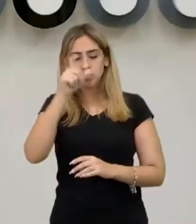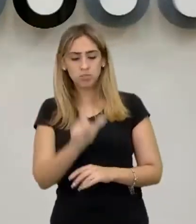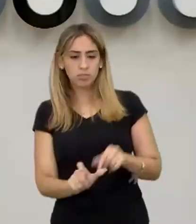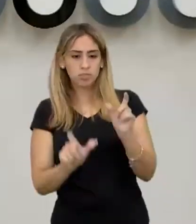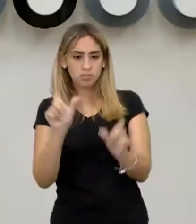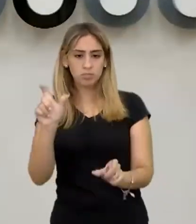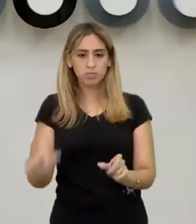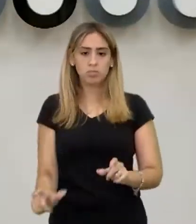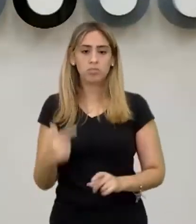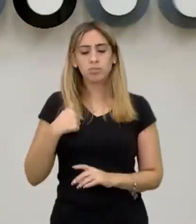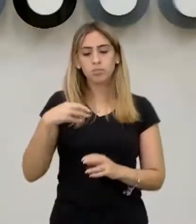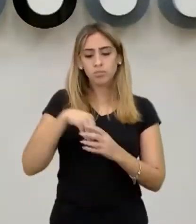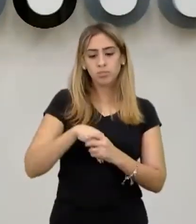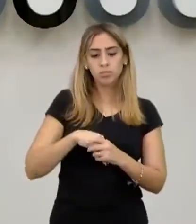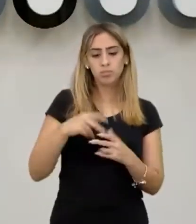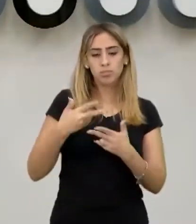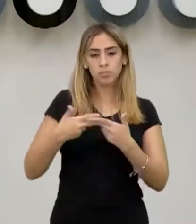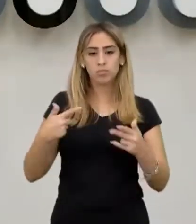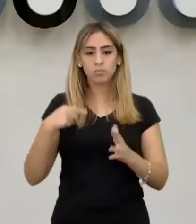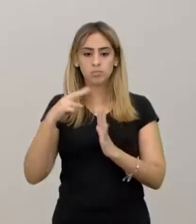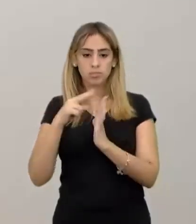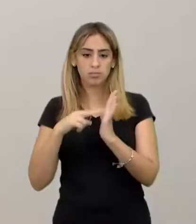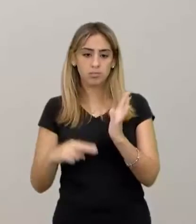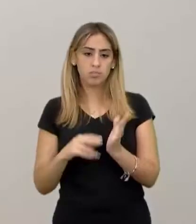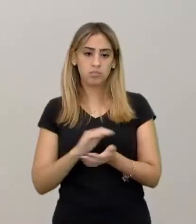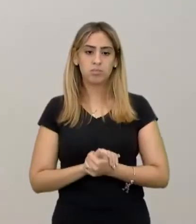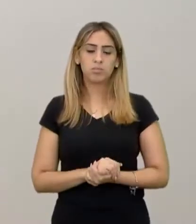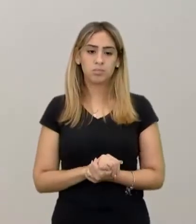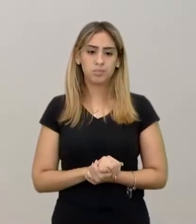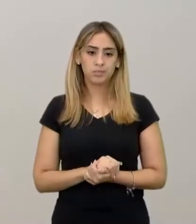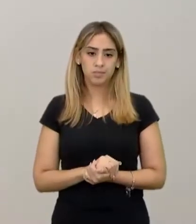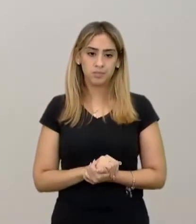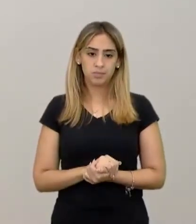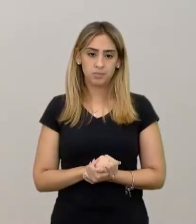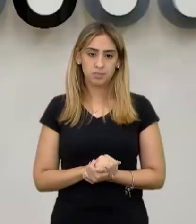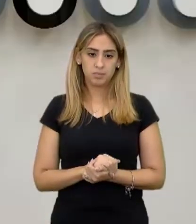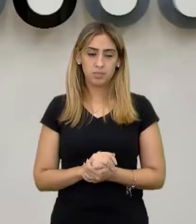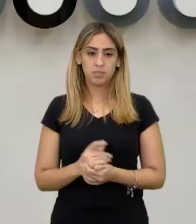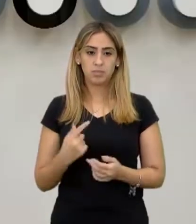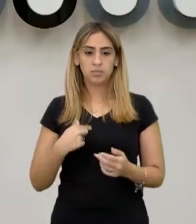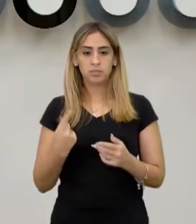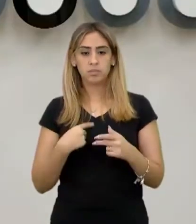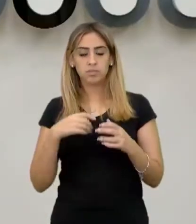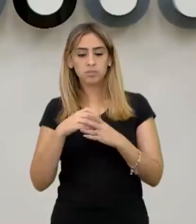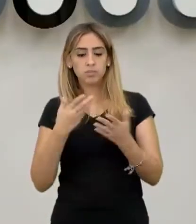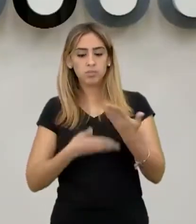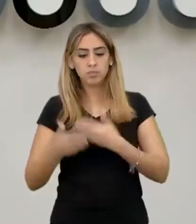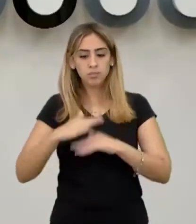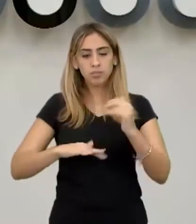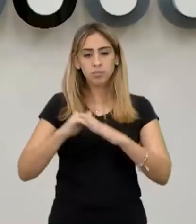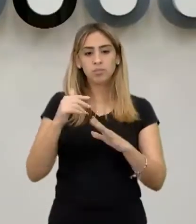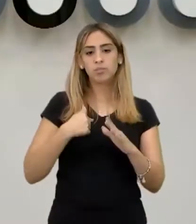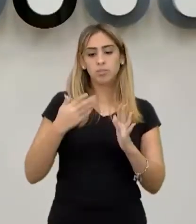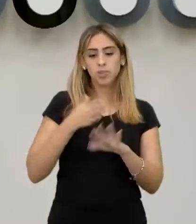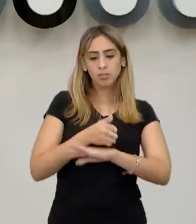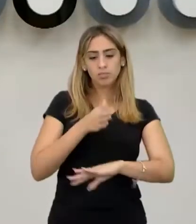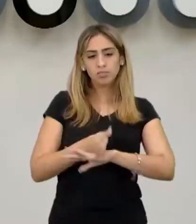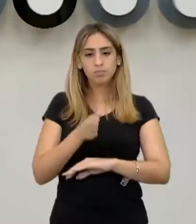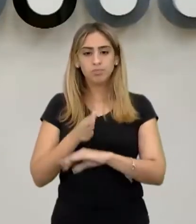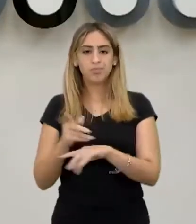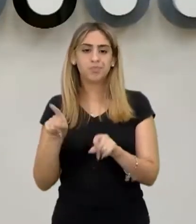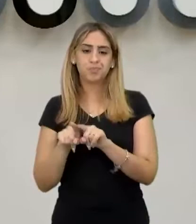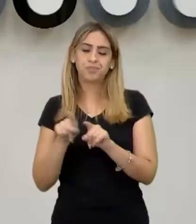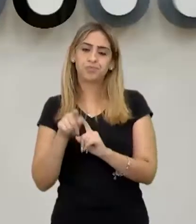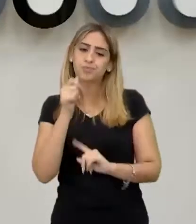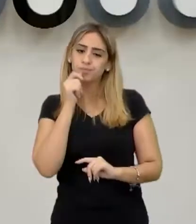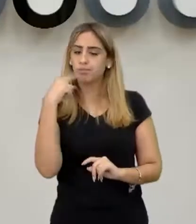interpessoais, os meus gostos pela leitura, né, a construção, a minha participação na comunidade. Eu